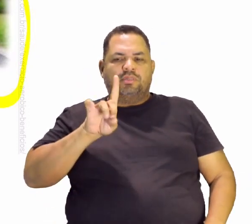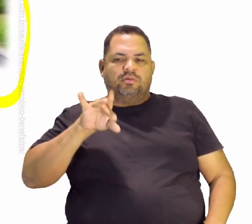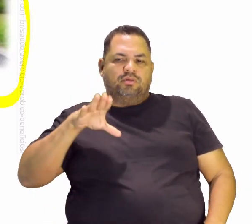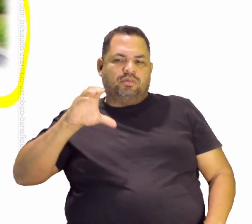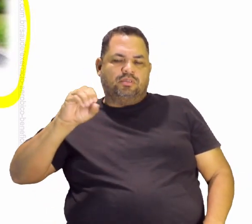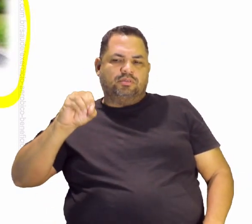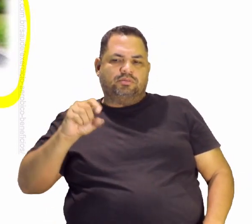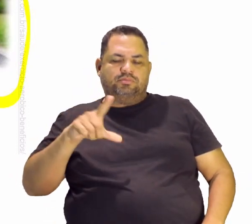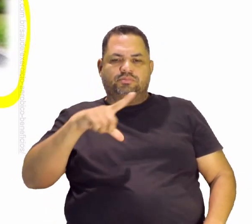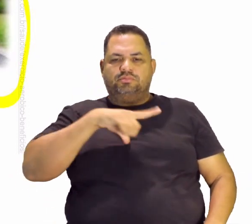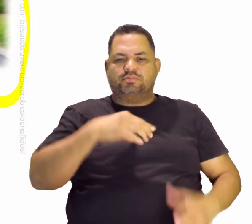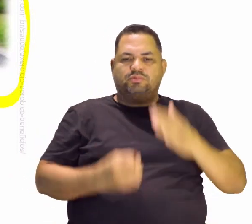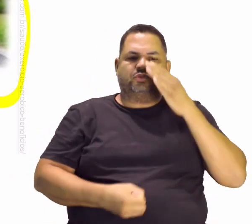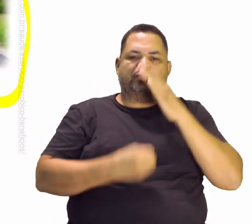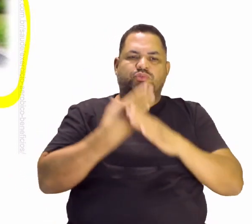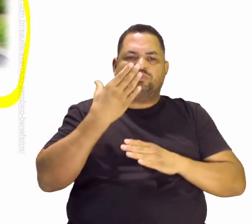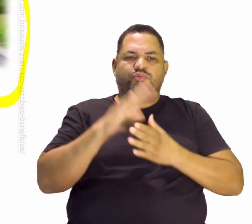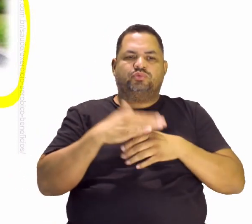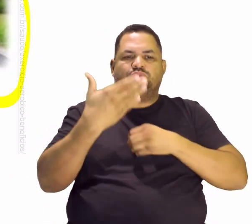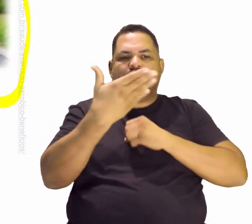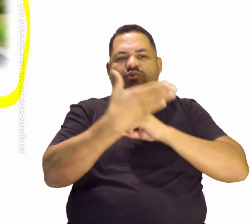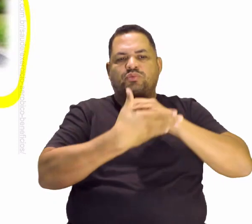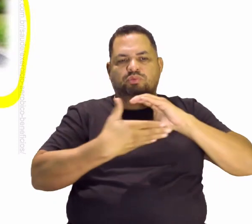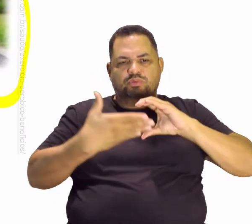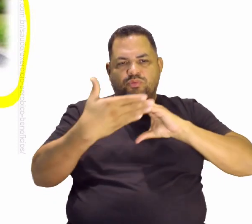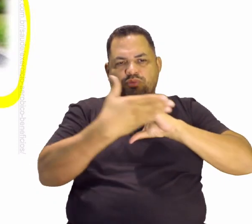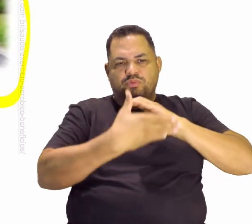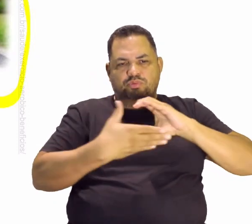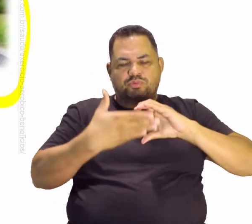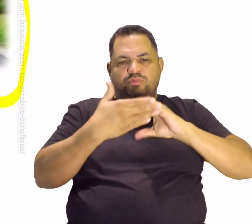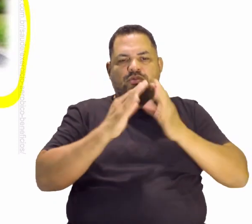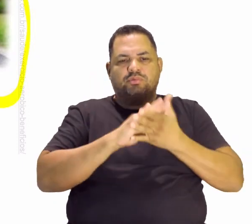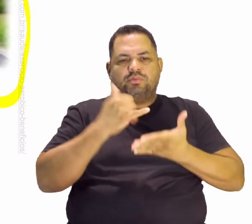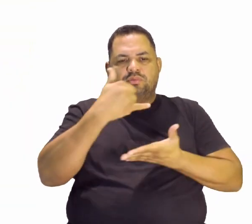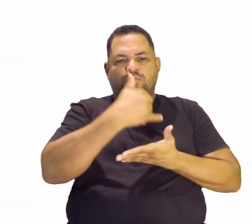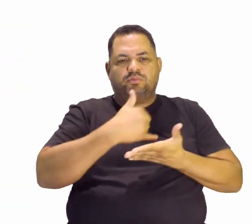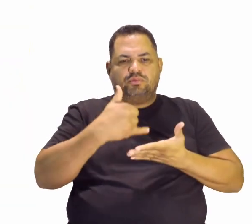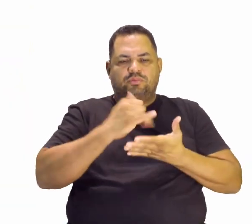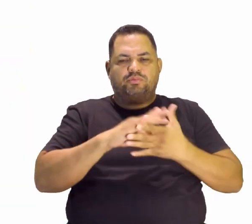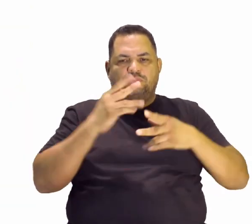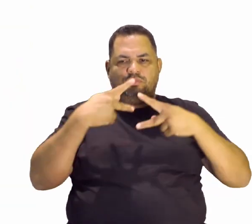do carboidrato, das gorduras e das proteínas, ok?